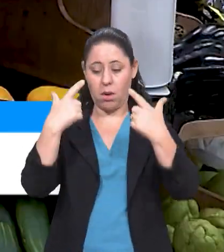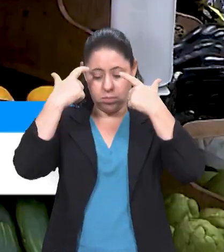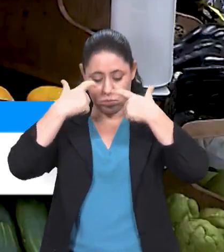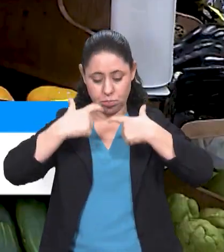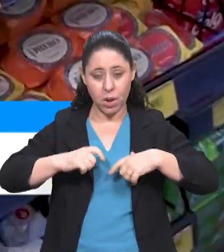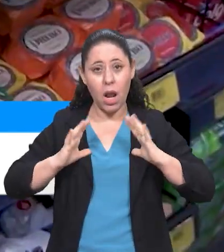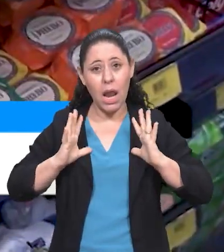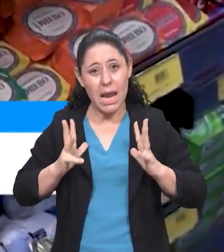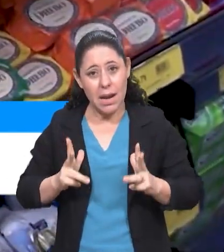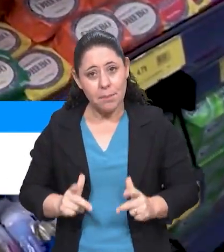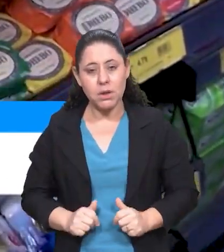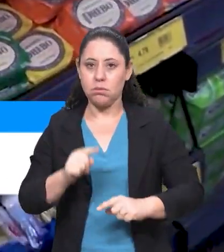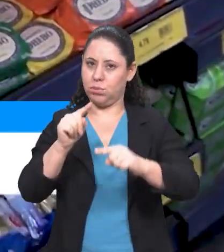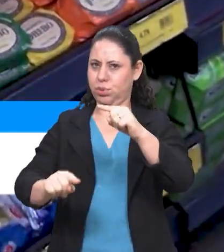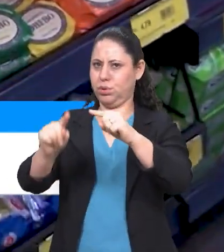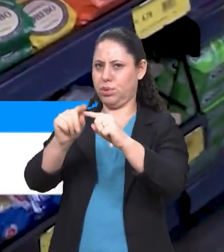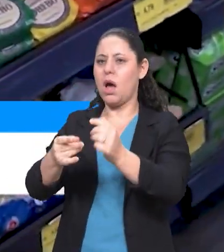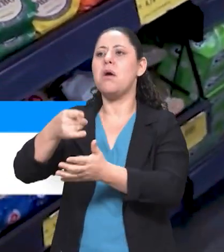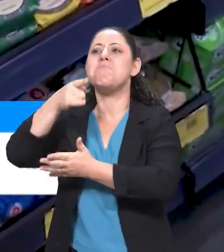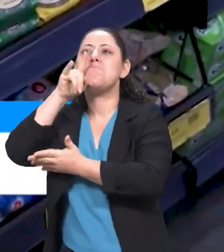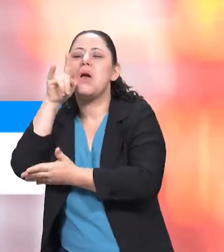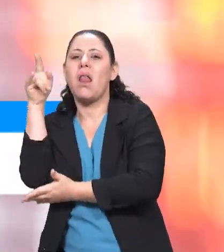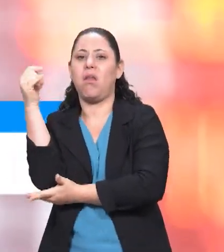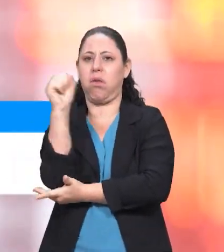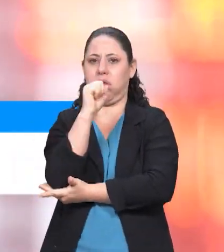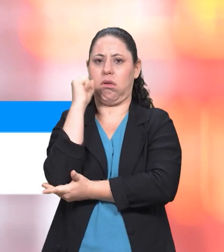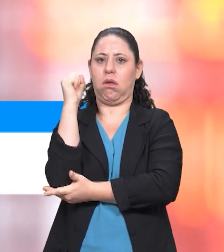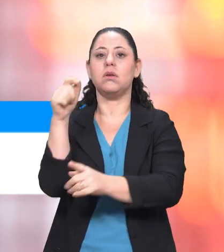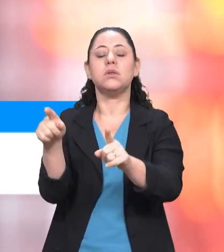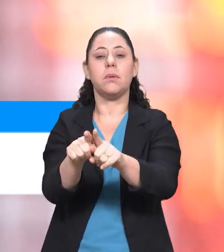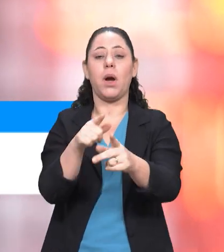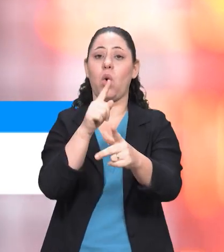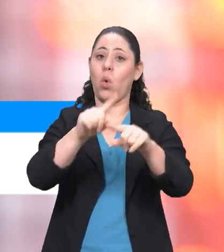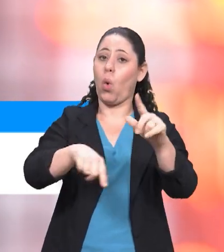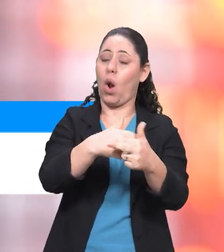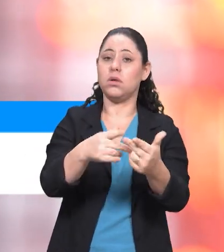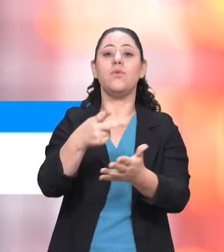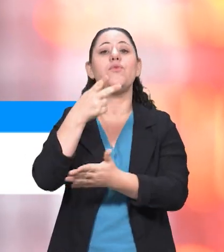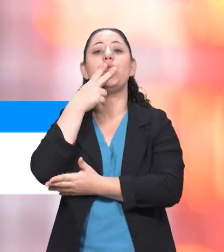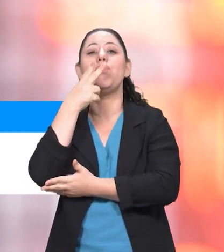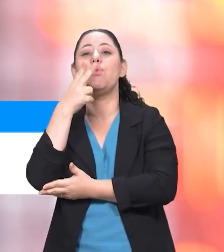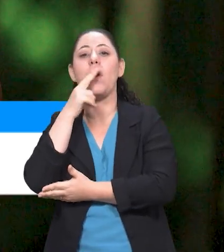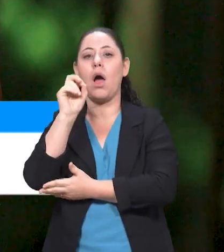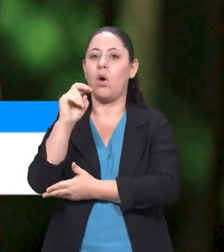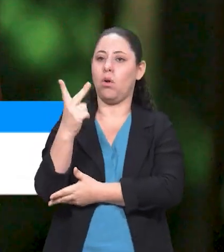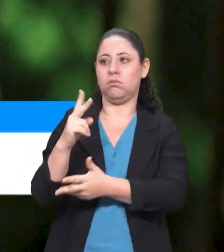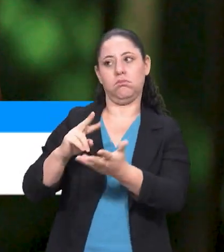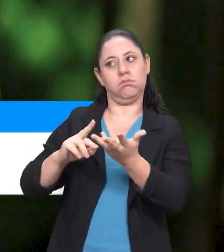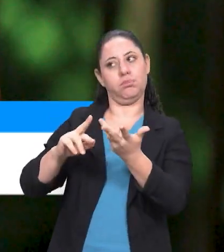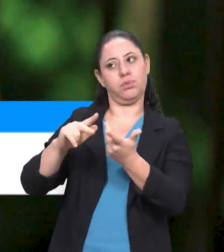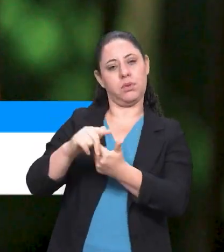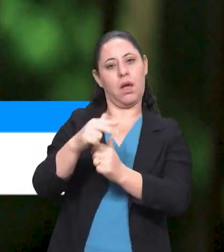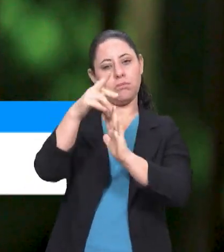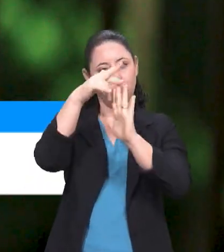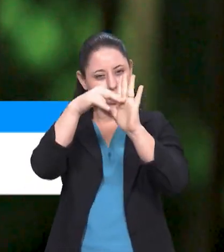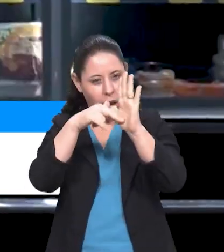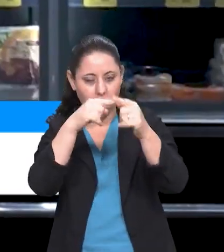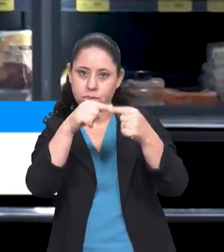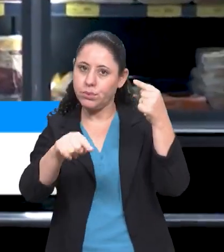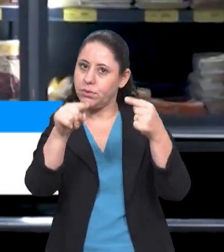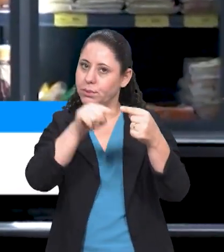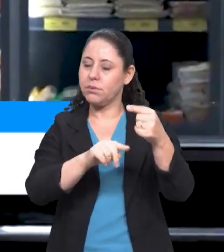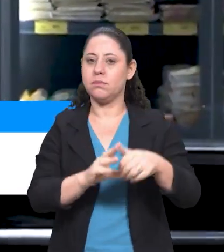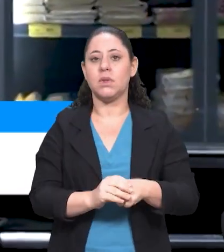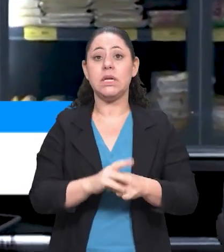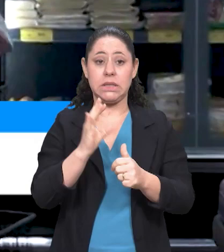alimentícios e produtos de higiene pessoal sendo proibida a aquisição de bebidas alcoólicas produtos à base de tabaco